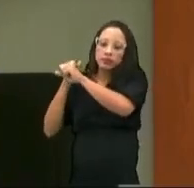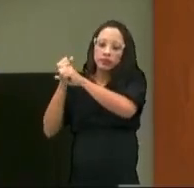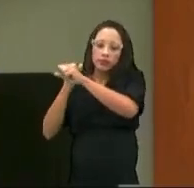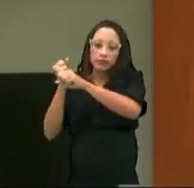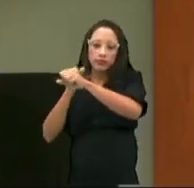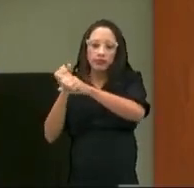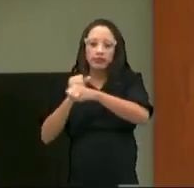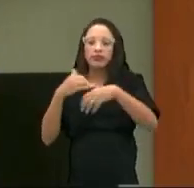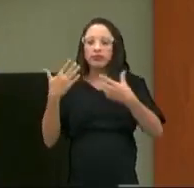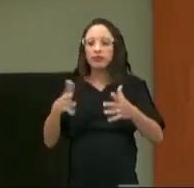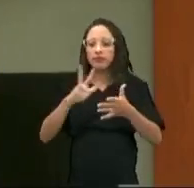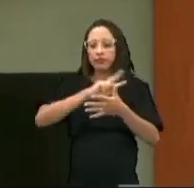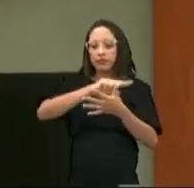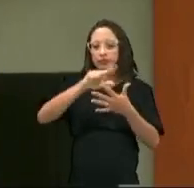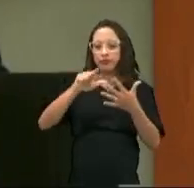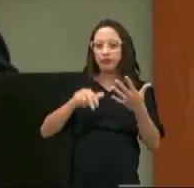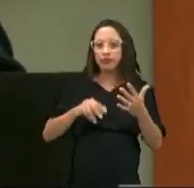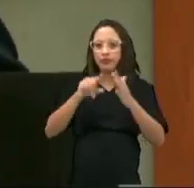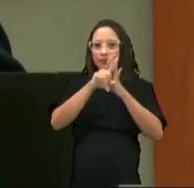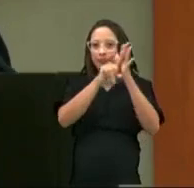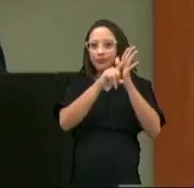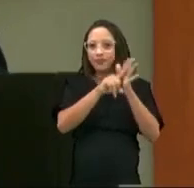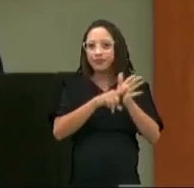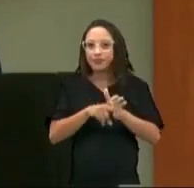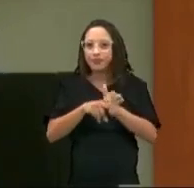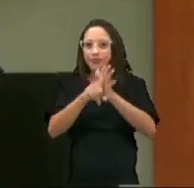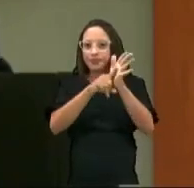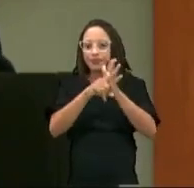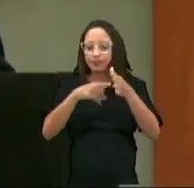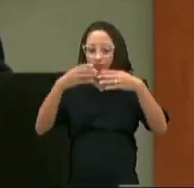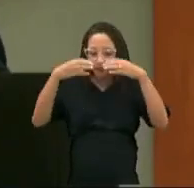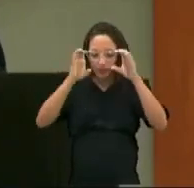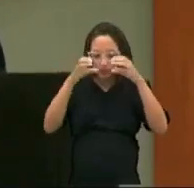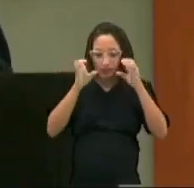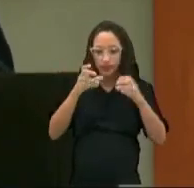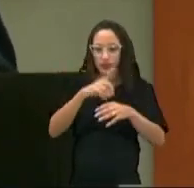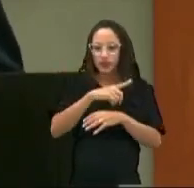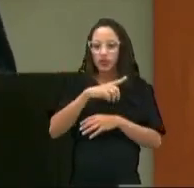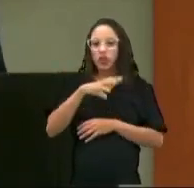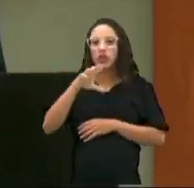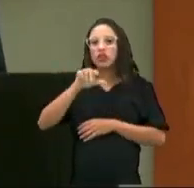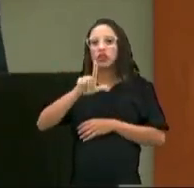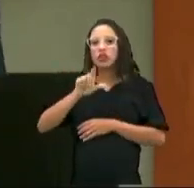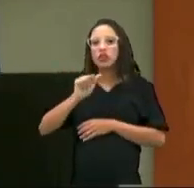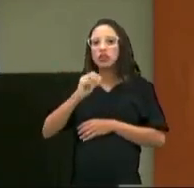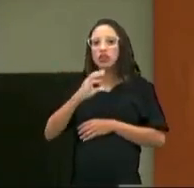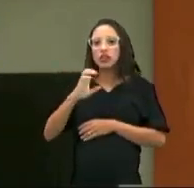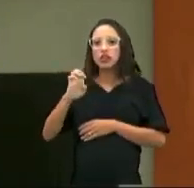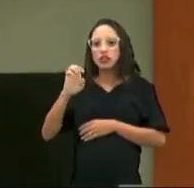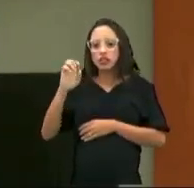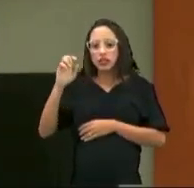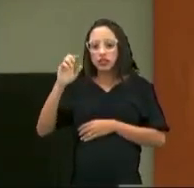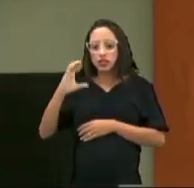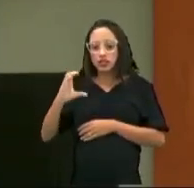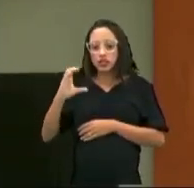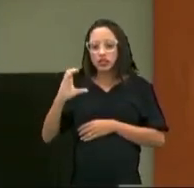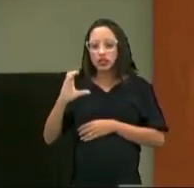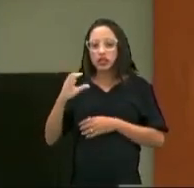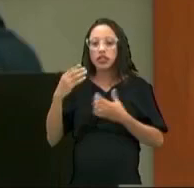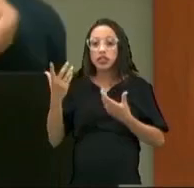dos exames laboratoriais que o LASEC poderia estar realizando não está por conta